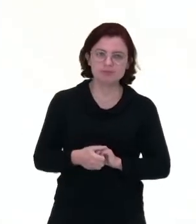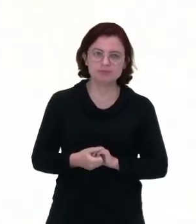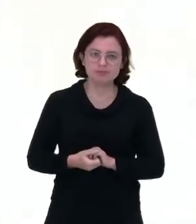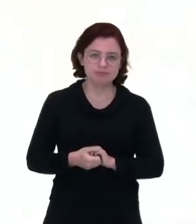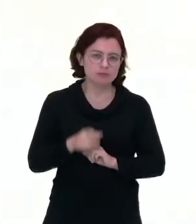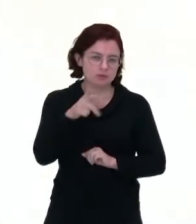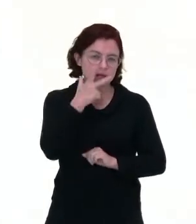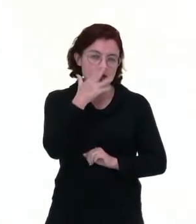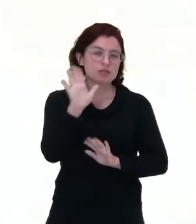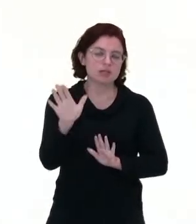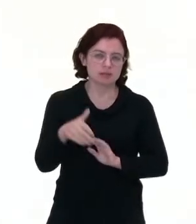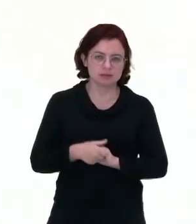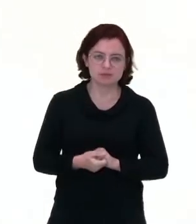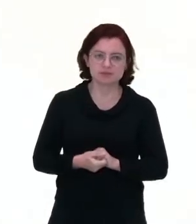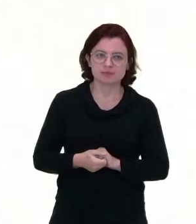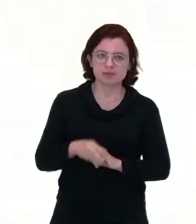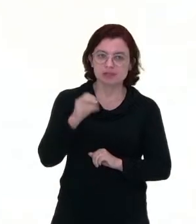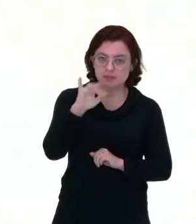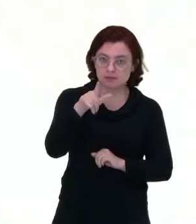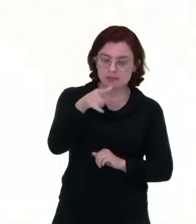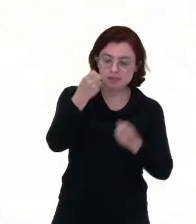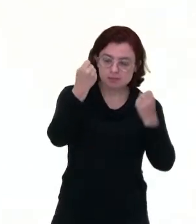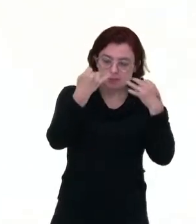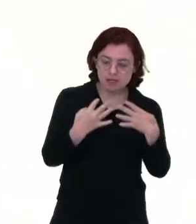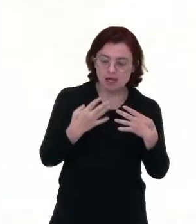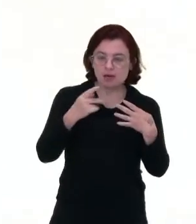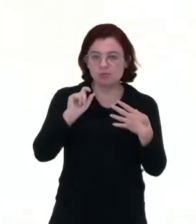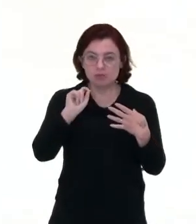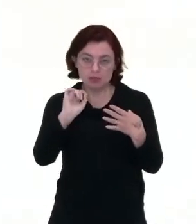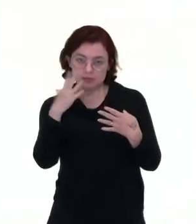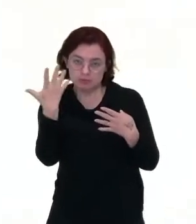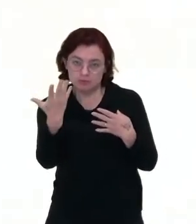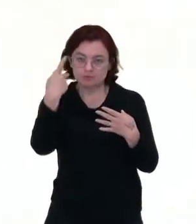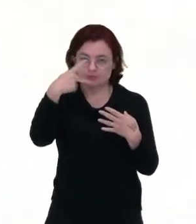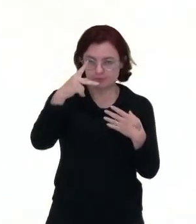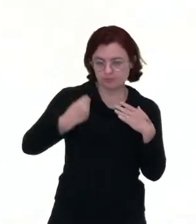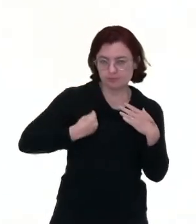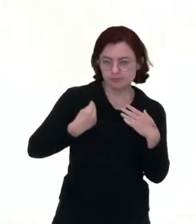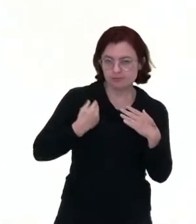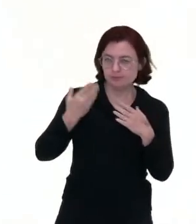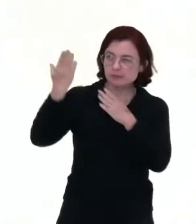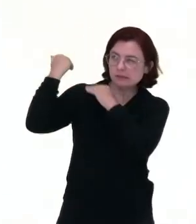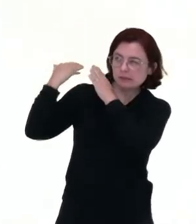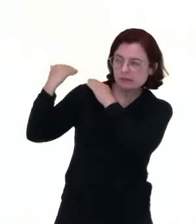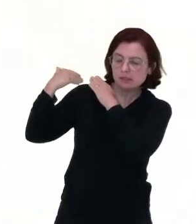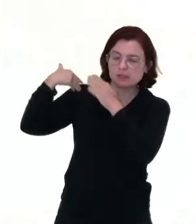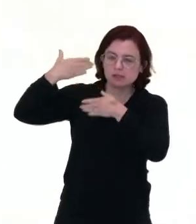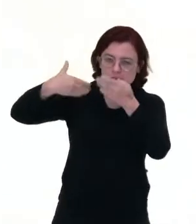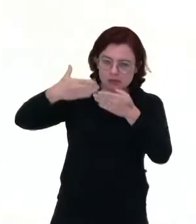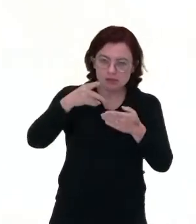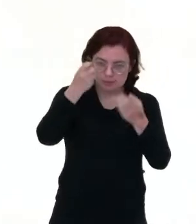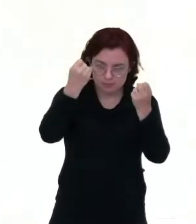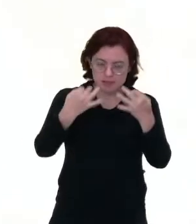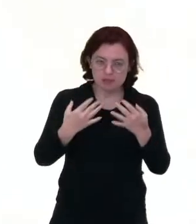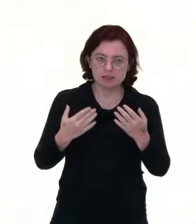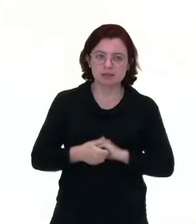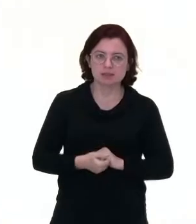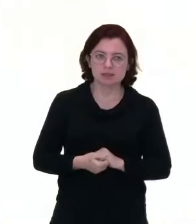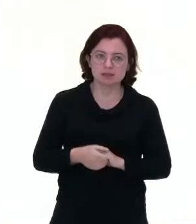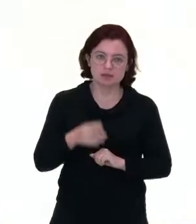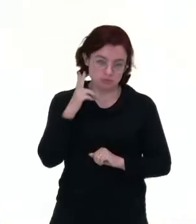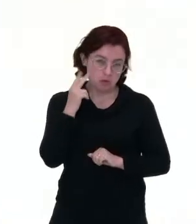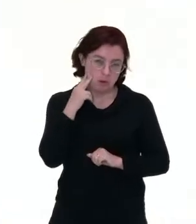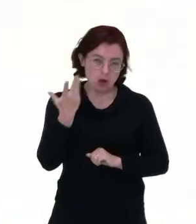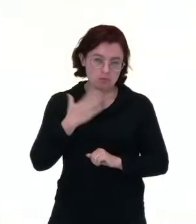você acha? Se fosse para contar algo que passou há muitos anos, lá atrás, você diria que seria